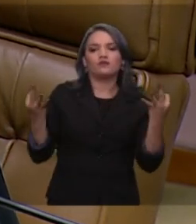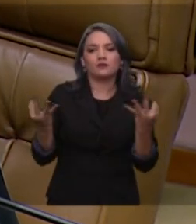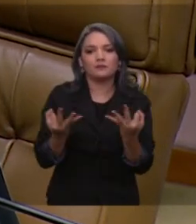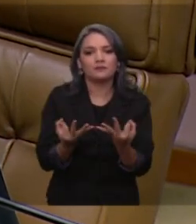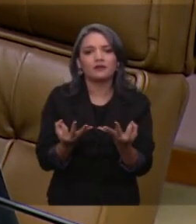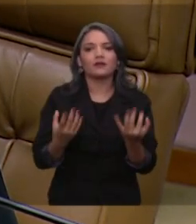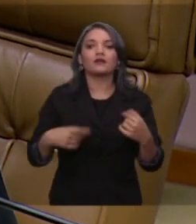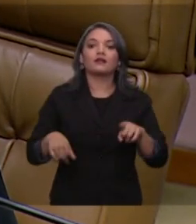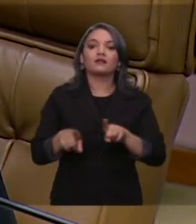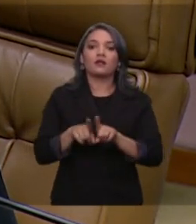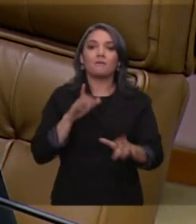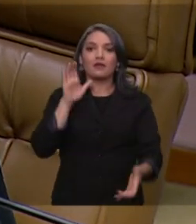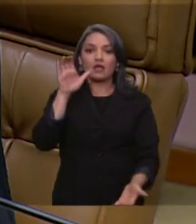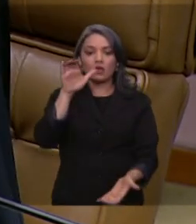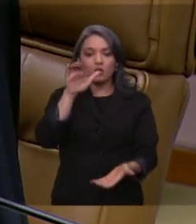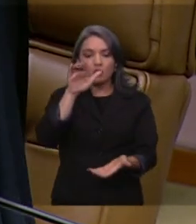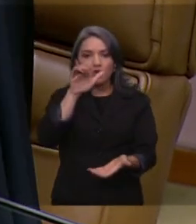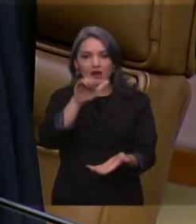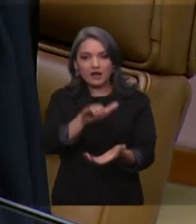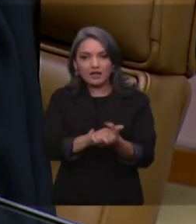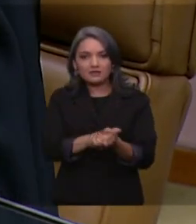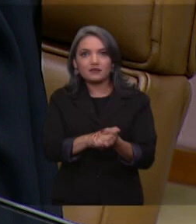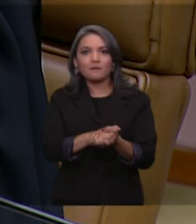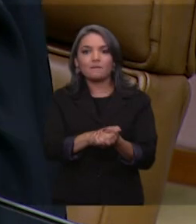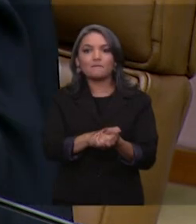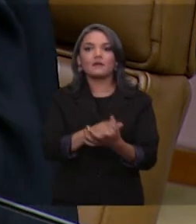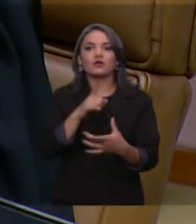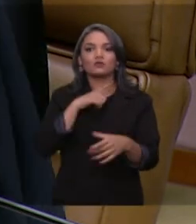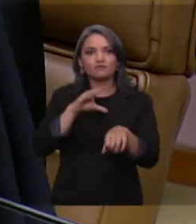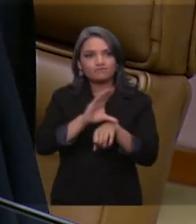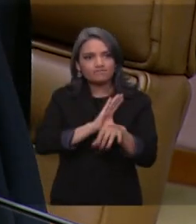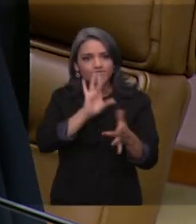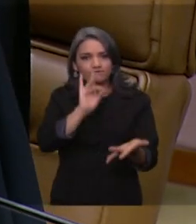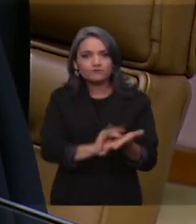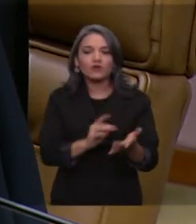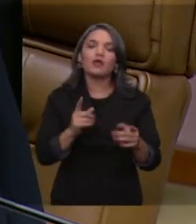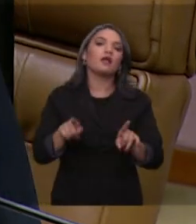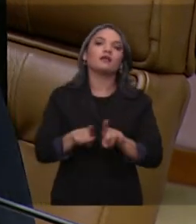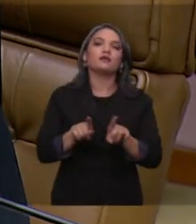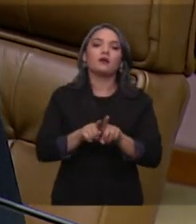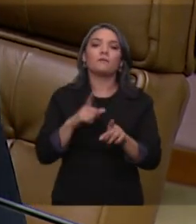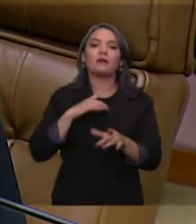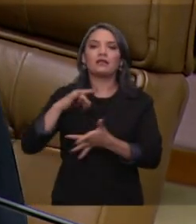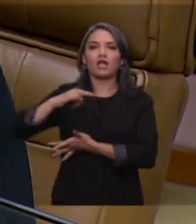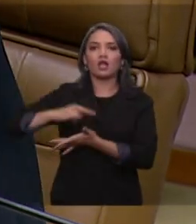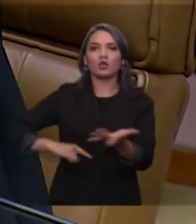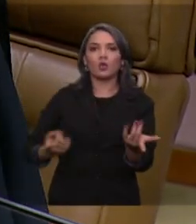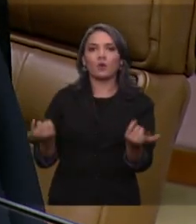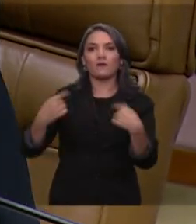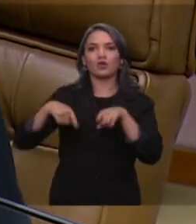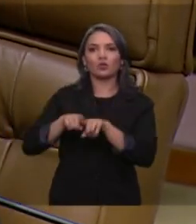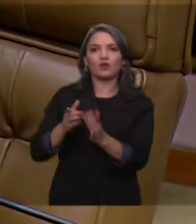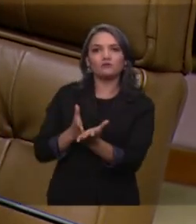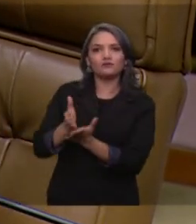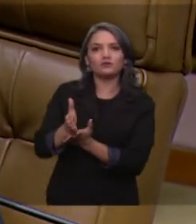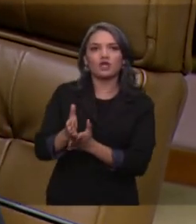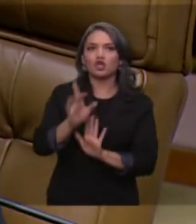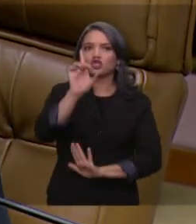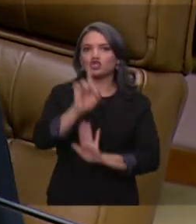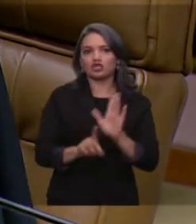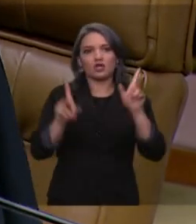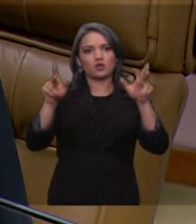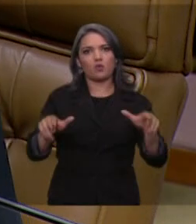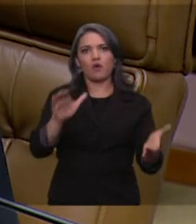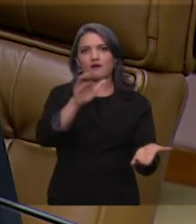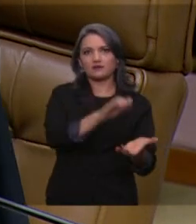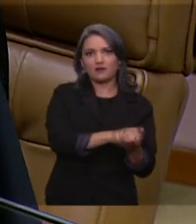do casamento constitucionalmente, a previsão da união estável com os mesmos direitos do casamento e a necessidade da